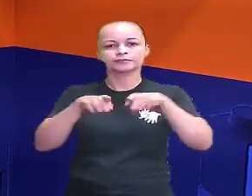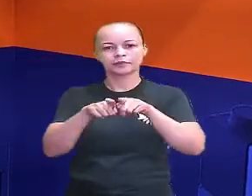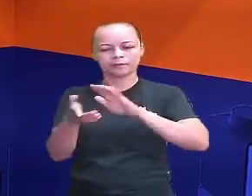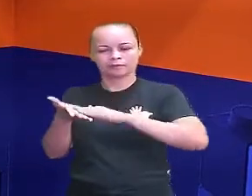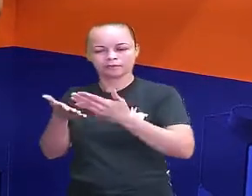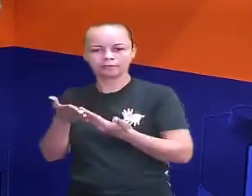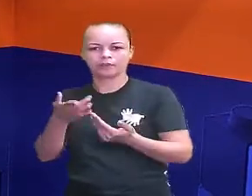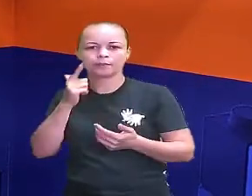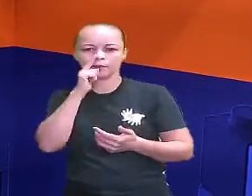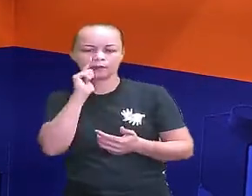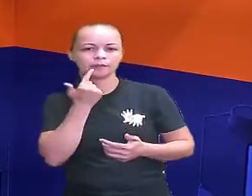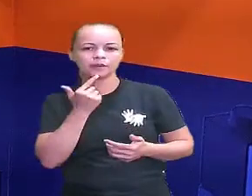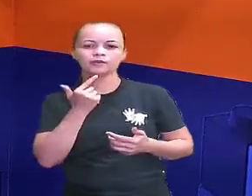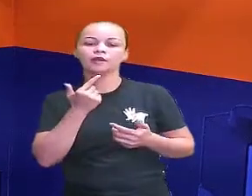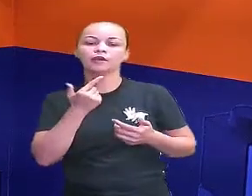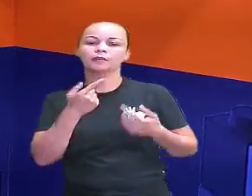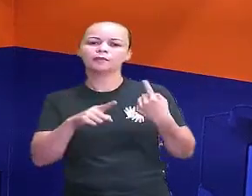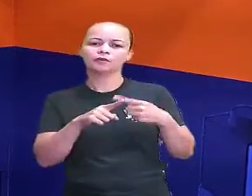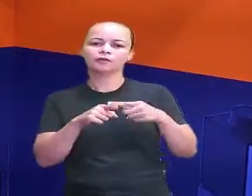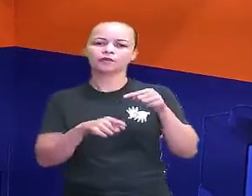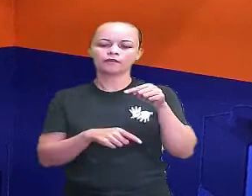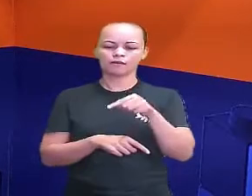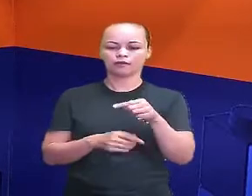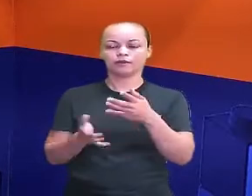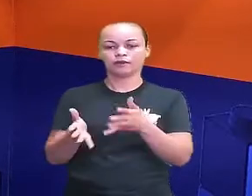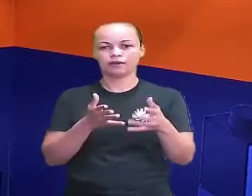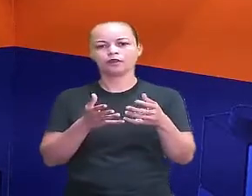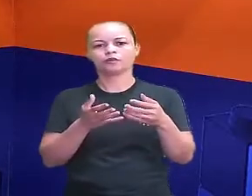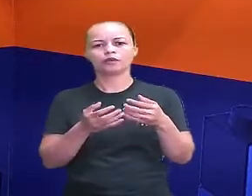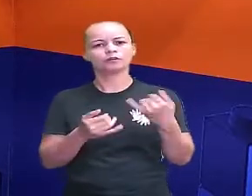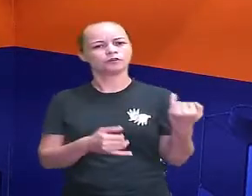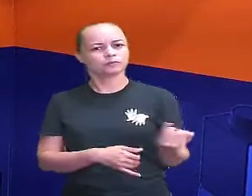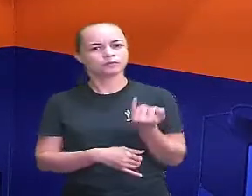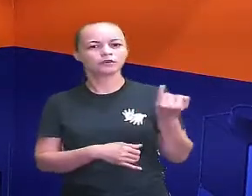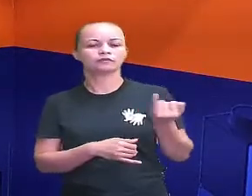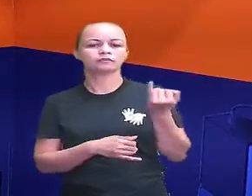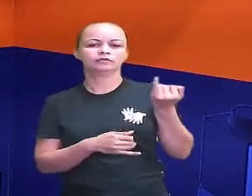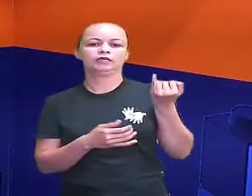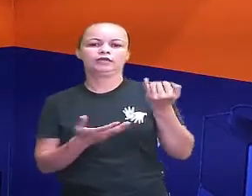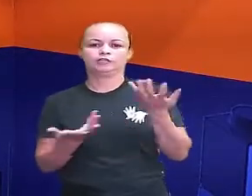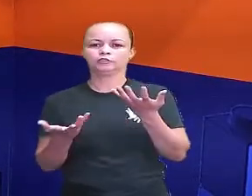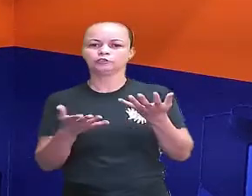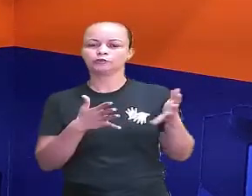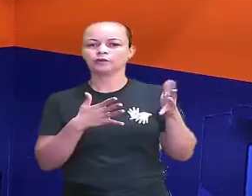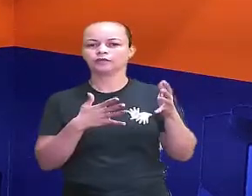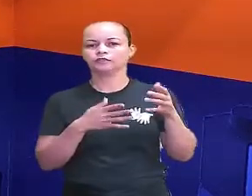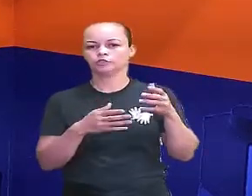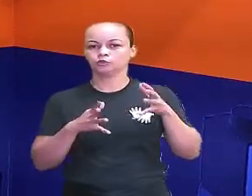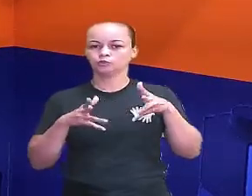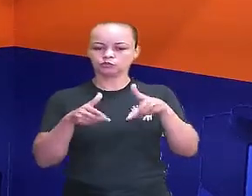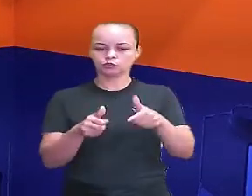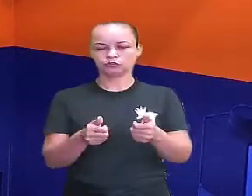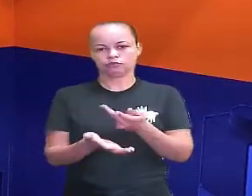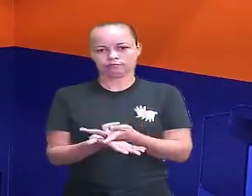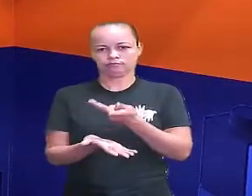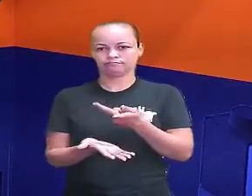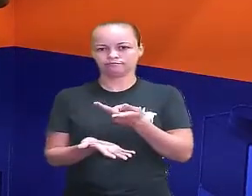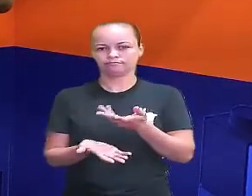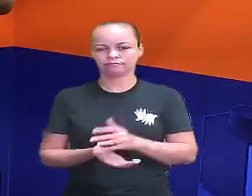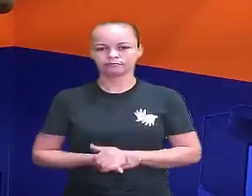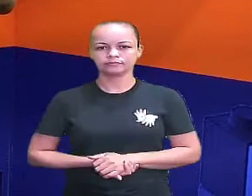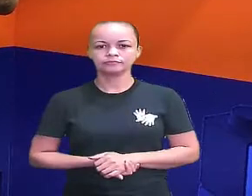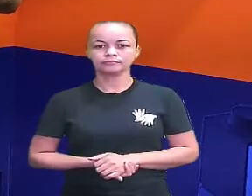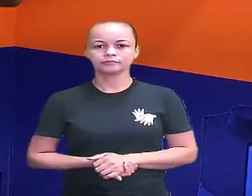ela também é um grande agente desse ambiente, ela é uma grande atriz para que tudo isso aconteça. Então, eu